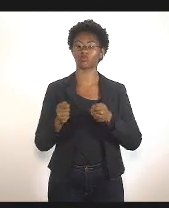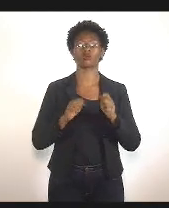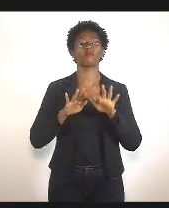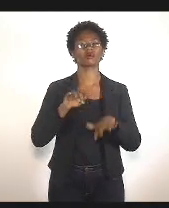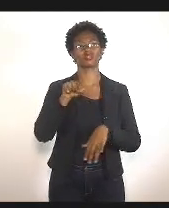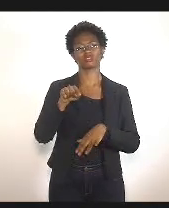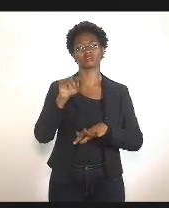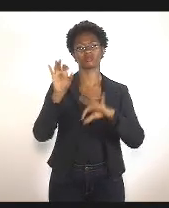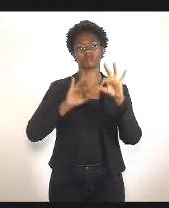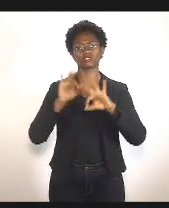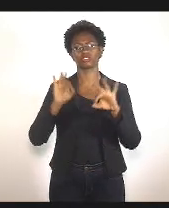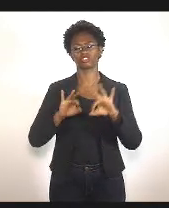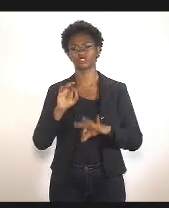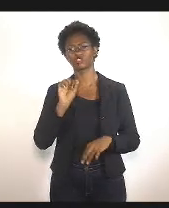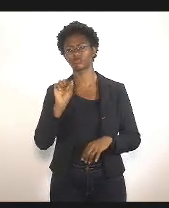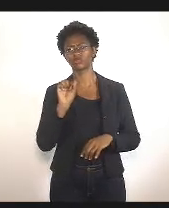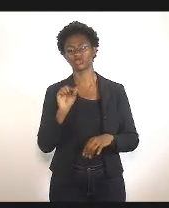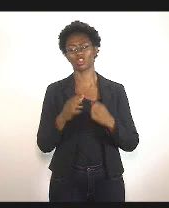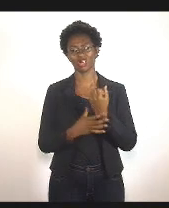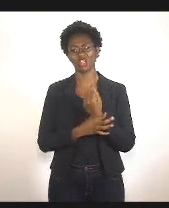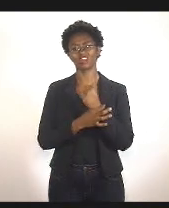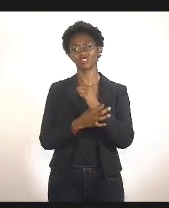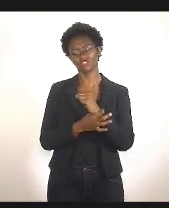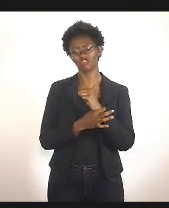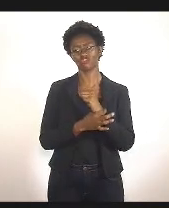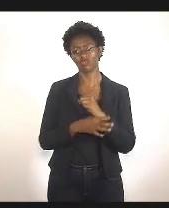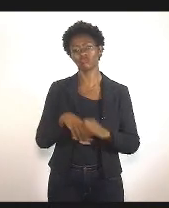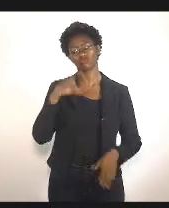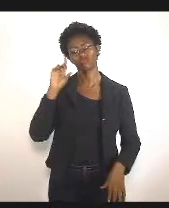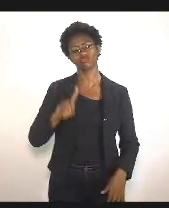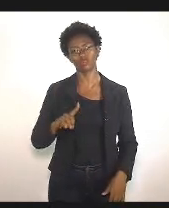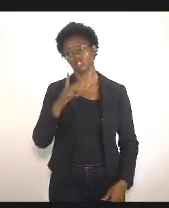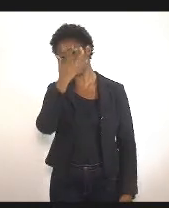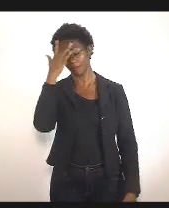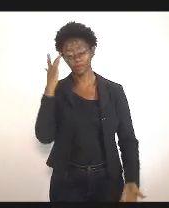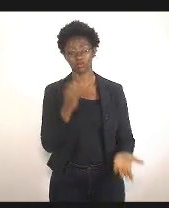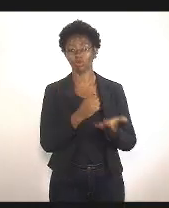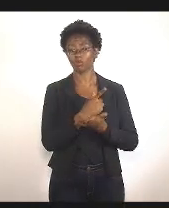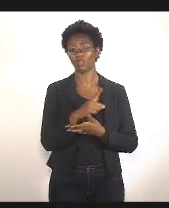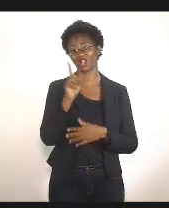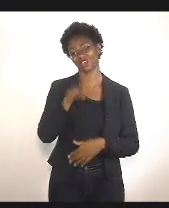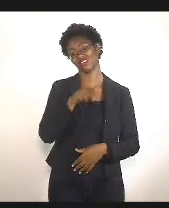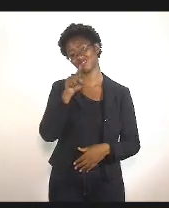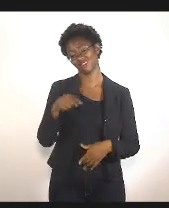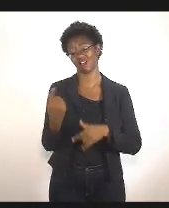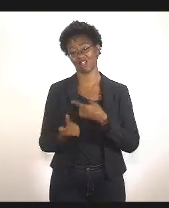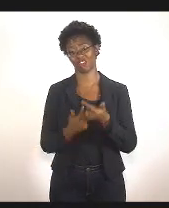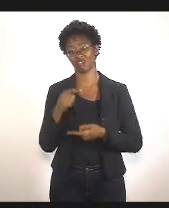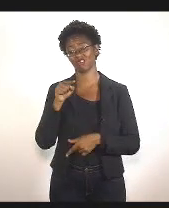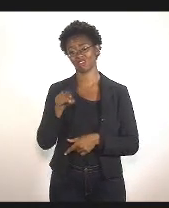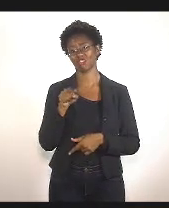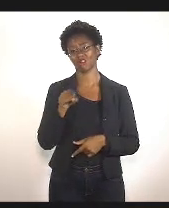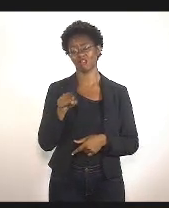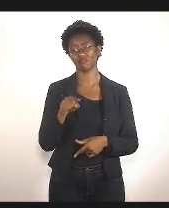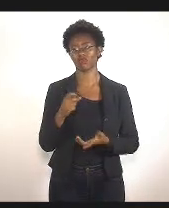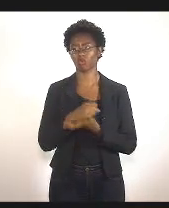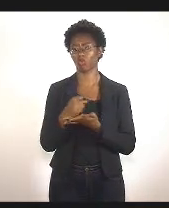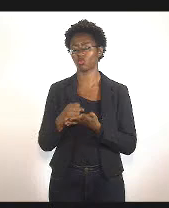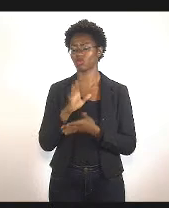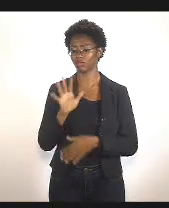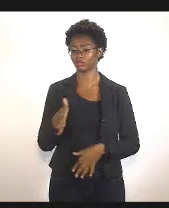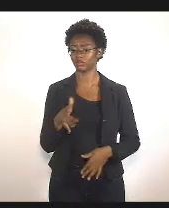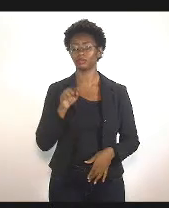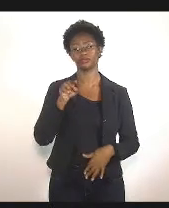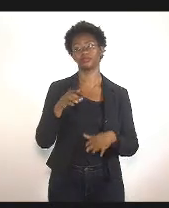visa, obviamente, garantir aí um direito dos consumidores de cancelarem determinados serviços, né, que tiverem contratados. E